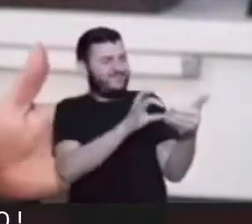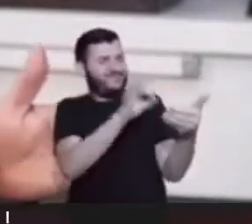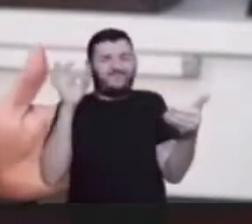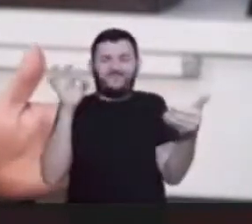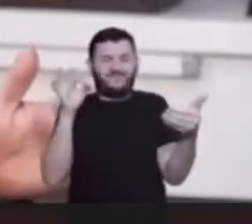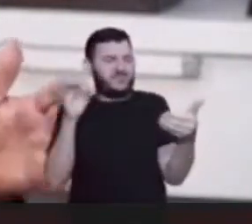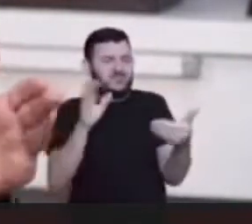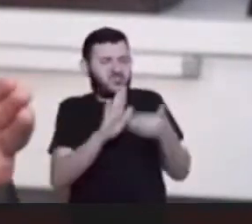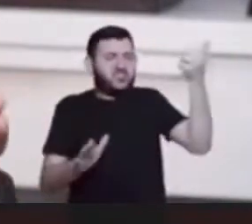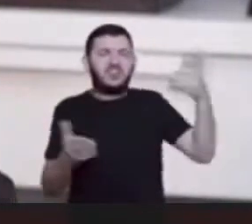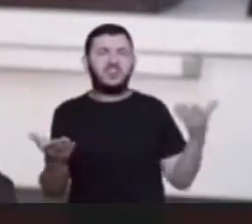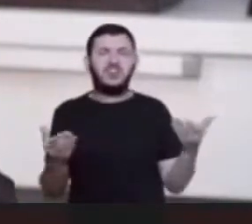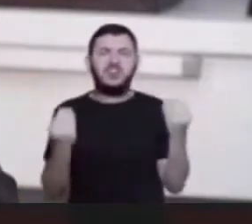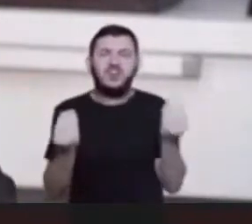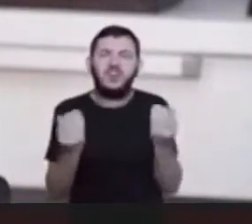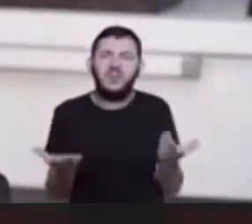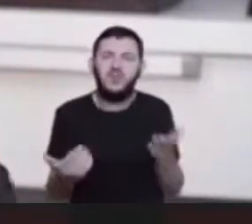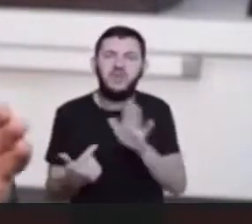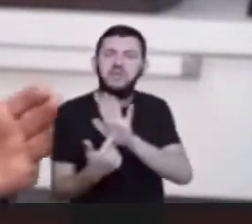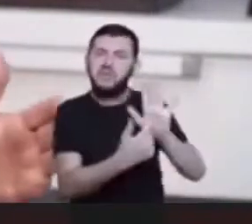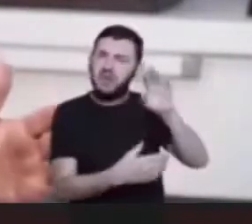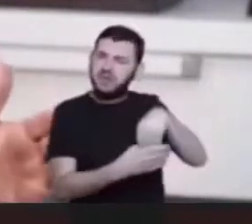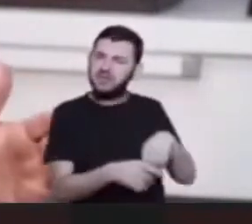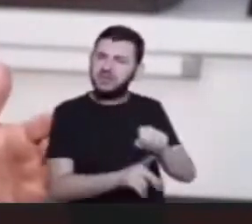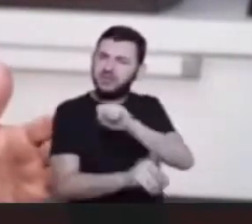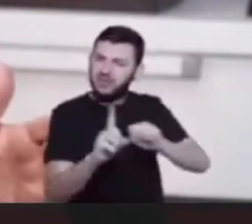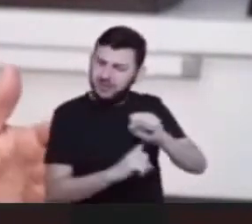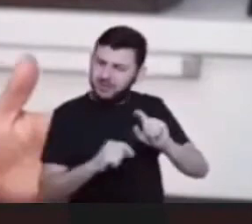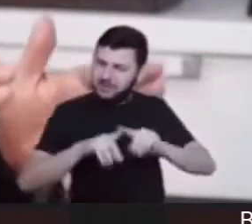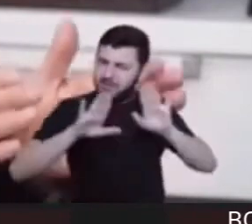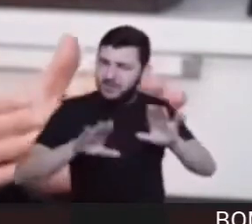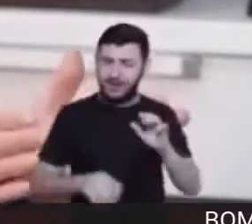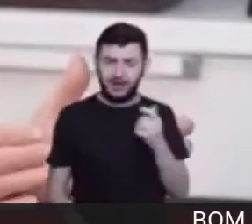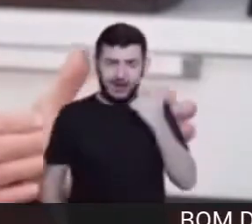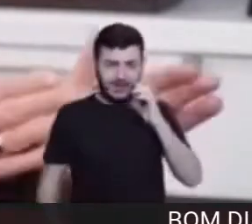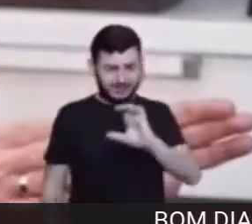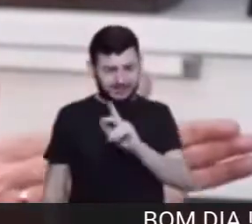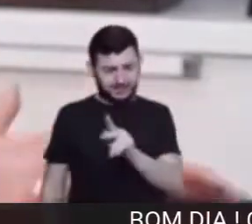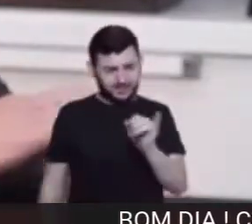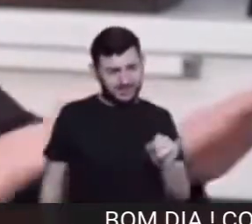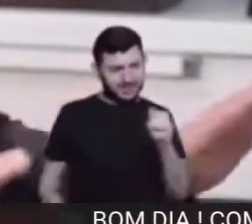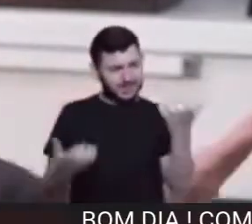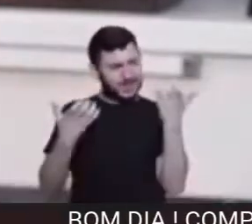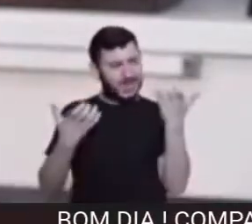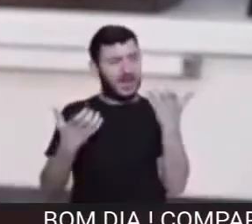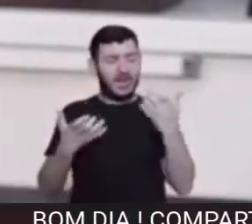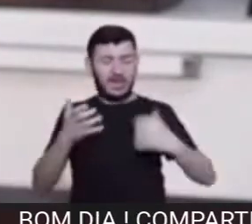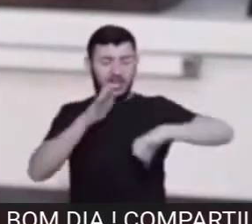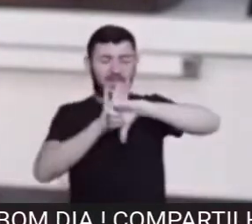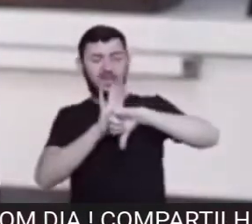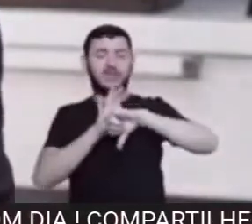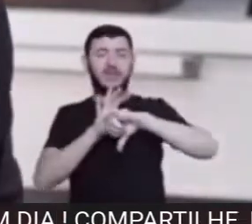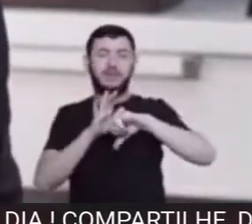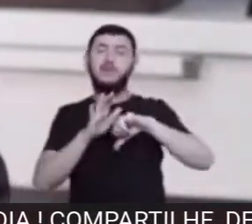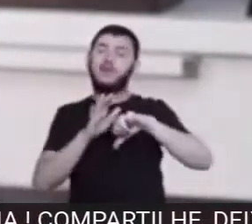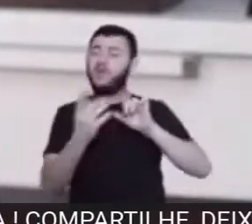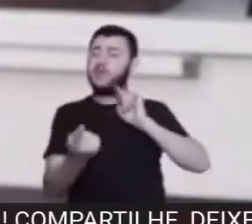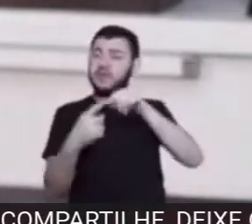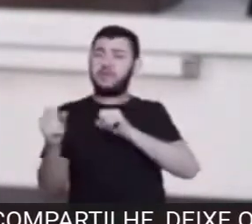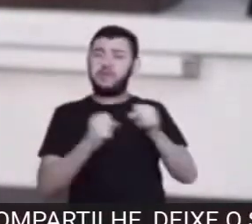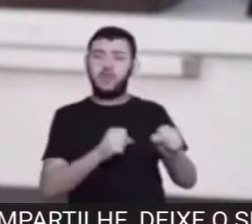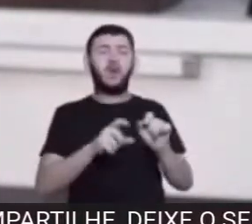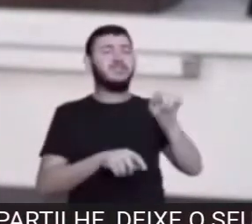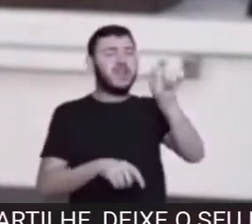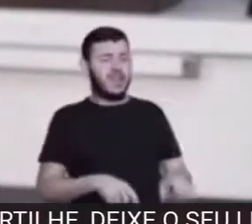CPI precisava de um crime do Bolsonaro para propor a cassação dele, está feito. A imagem é